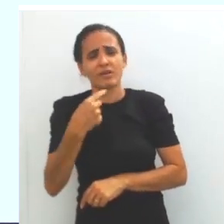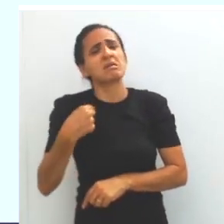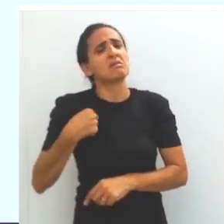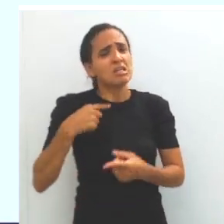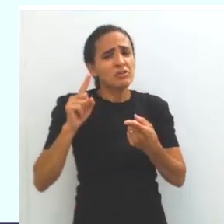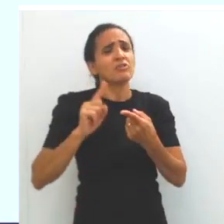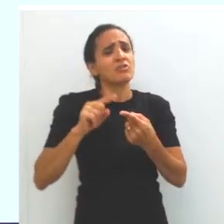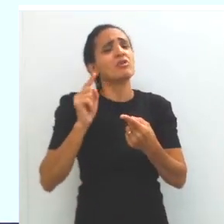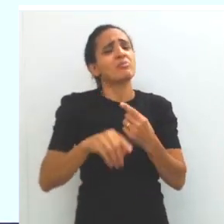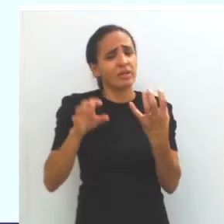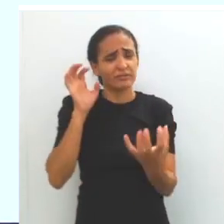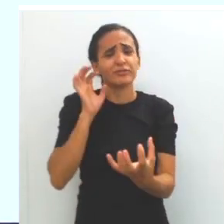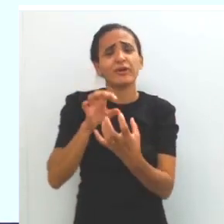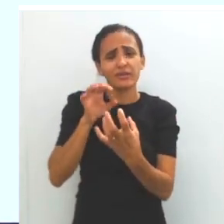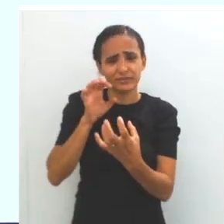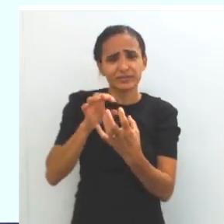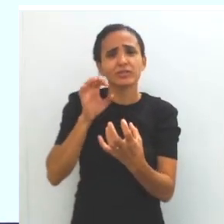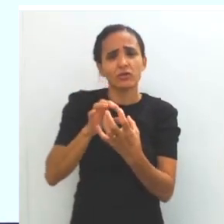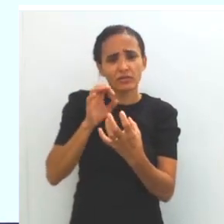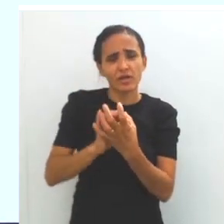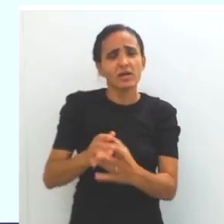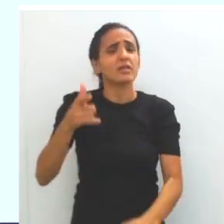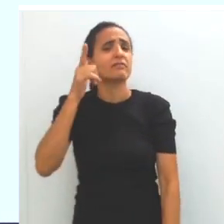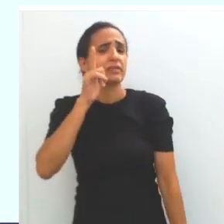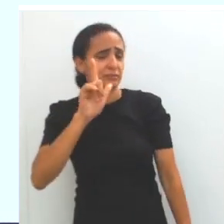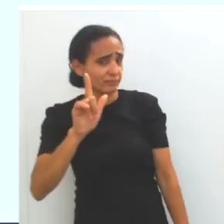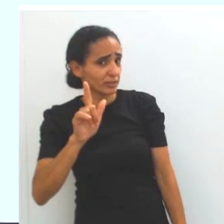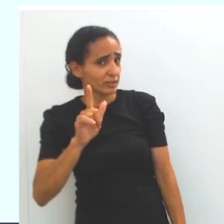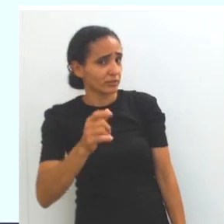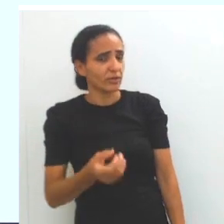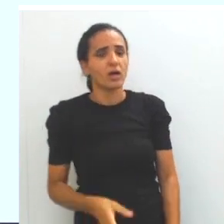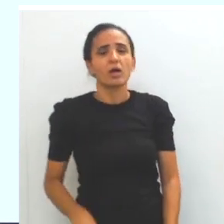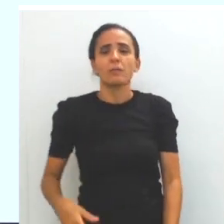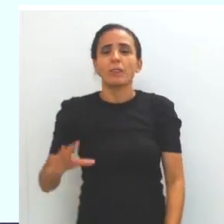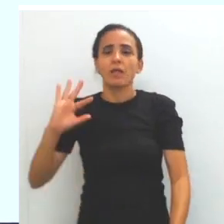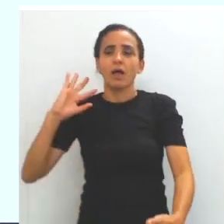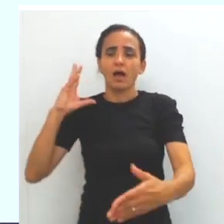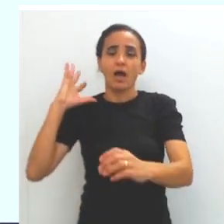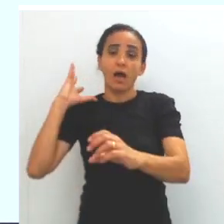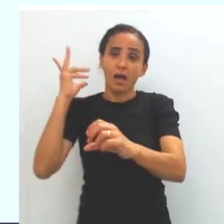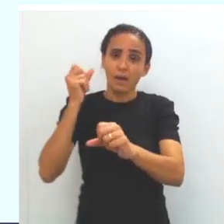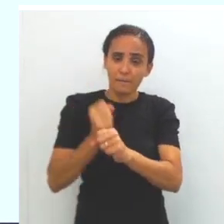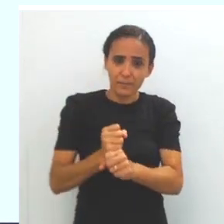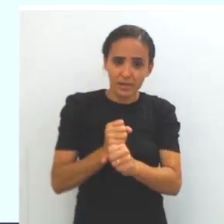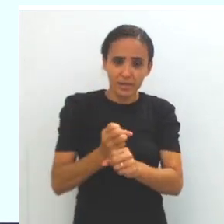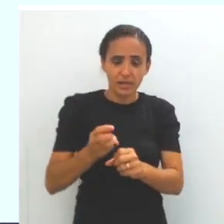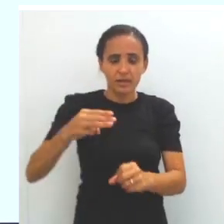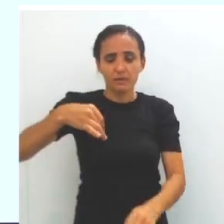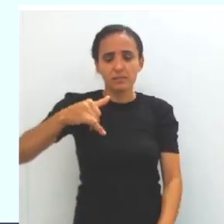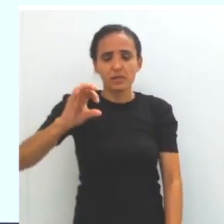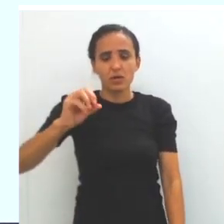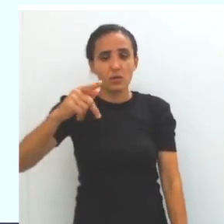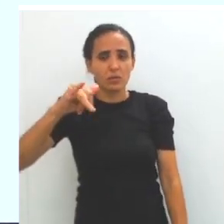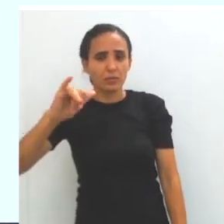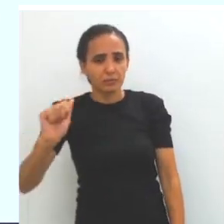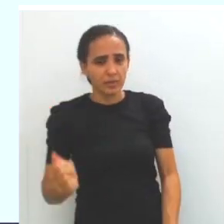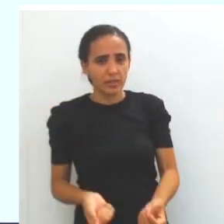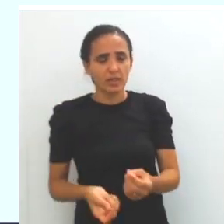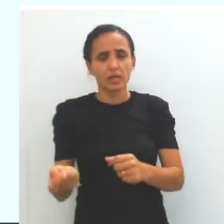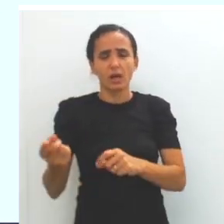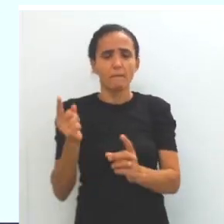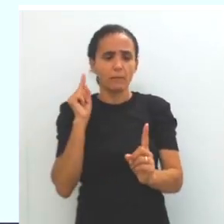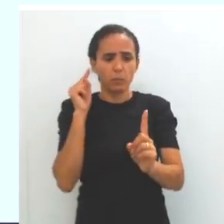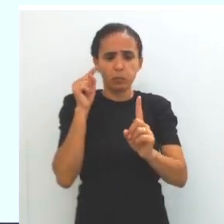vai chegar e provavelmente ela vai ser presbíope. Revisando.